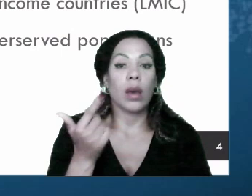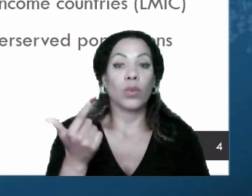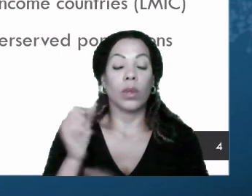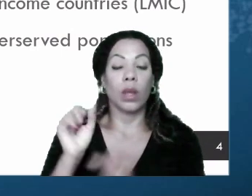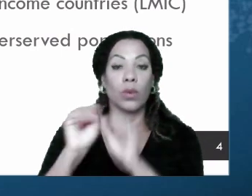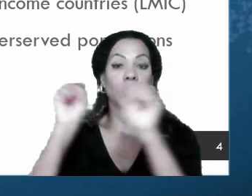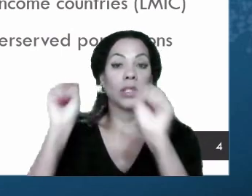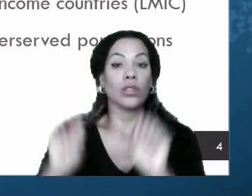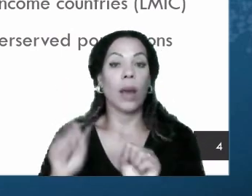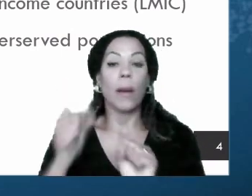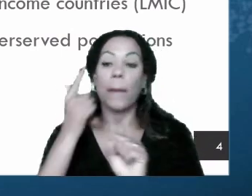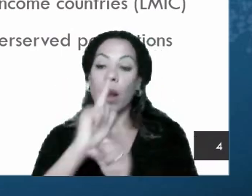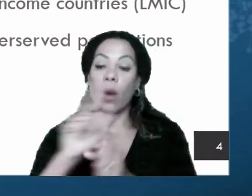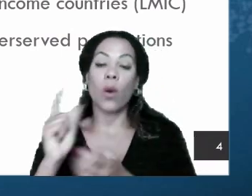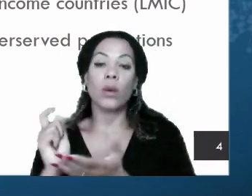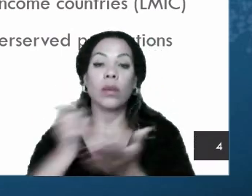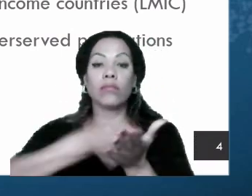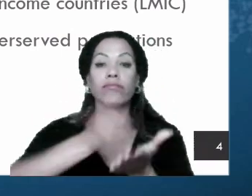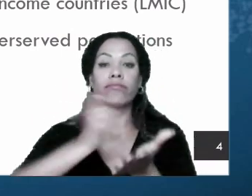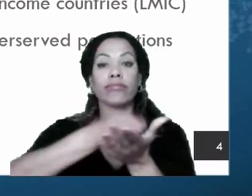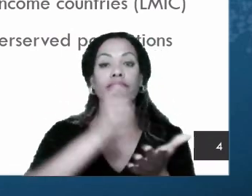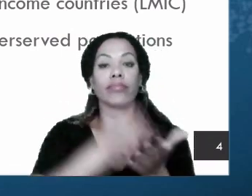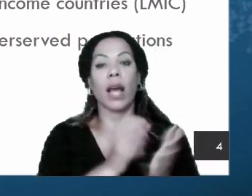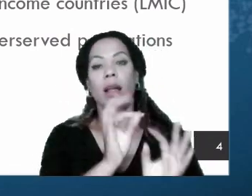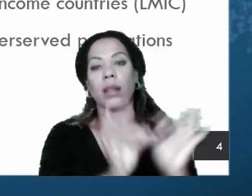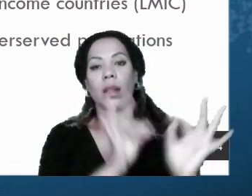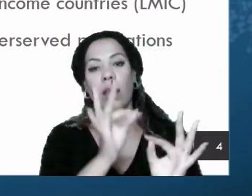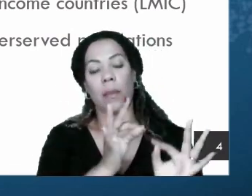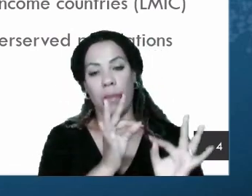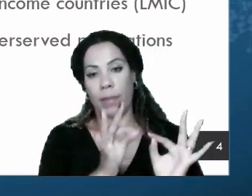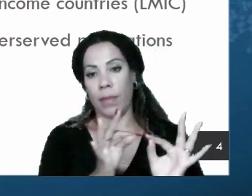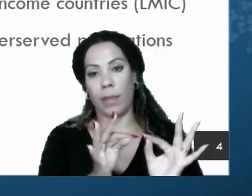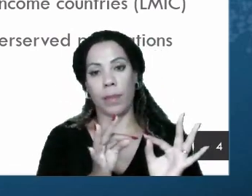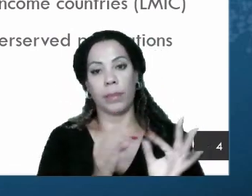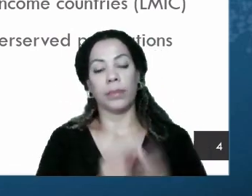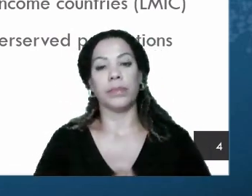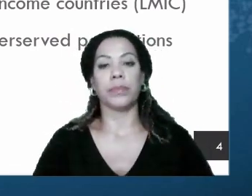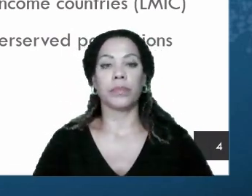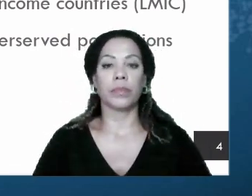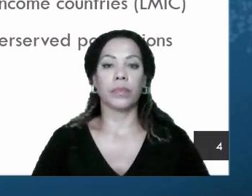sistema para sustentar esse tipo de tratamento.